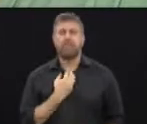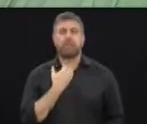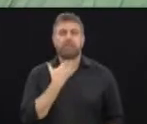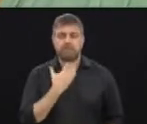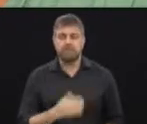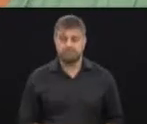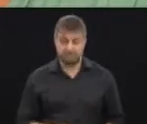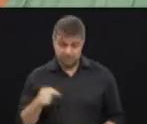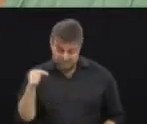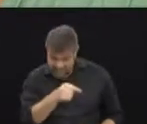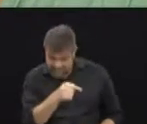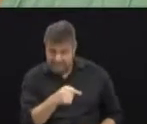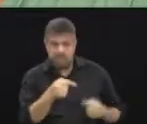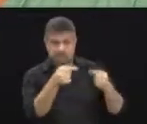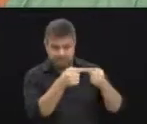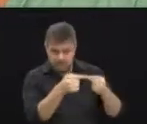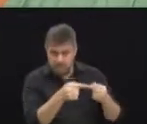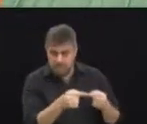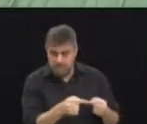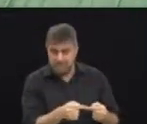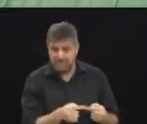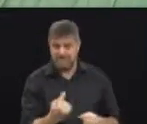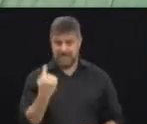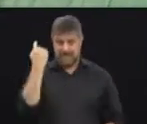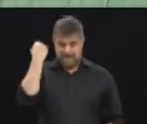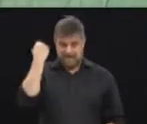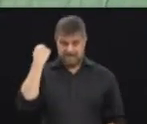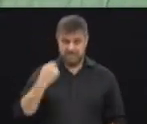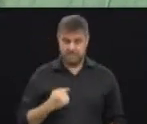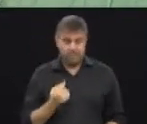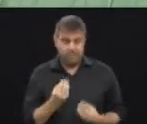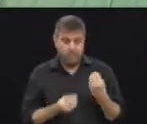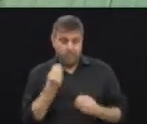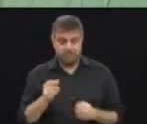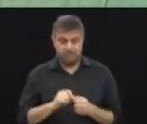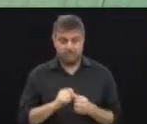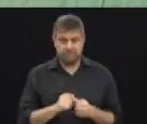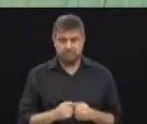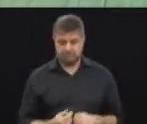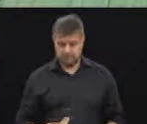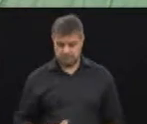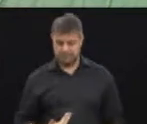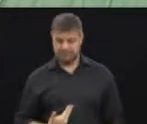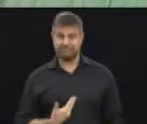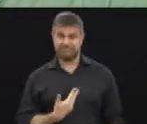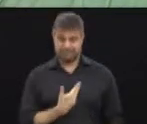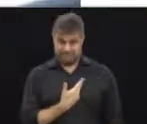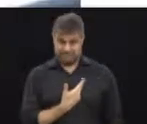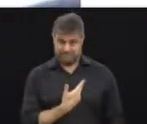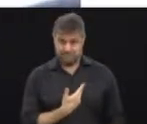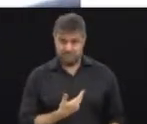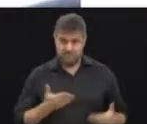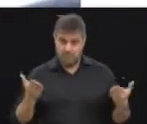refluxo. Daí, para esses pacientes, até pouco tempo, a única opção era a cirurgia para o refluxo. Quando a gente